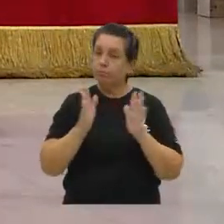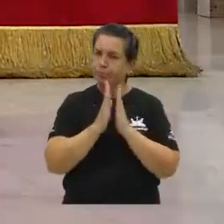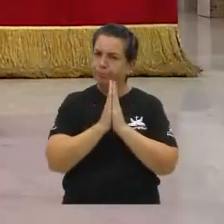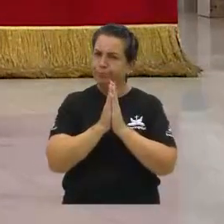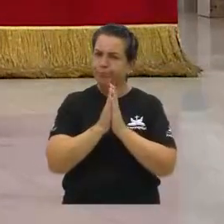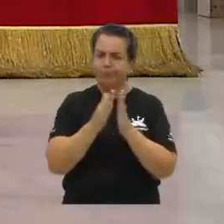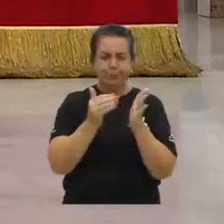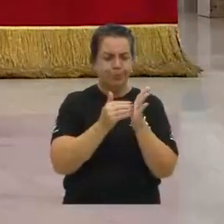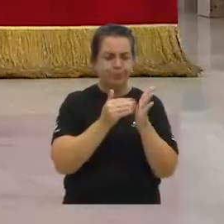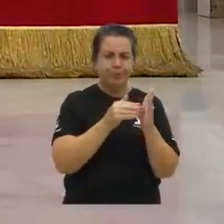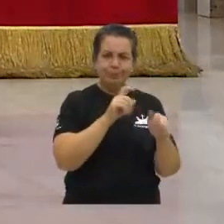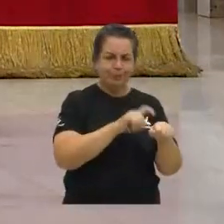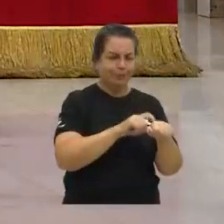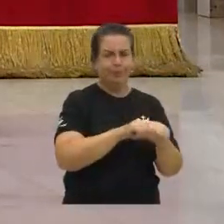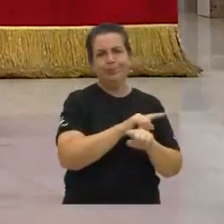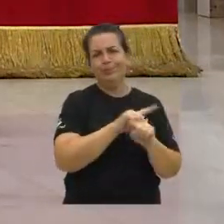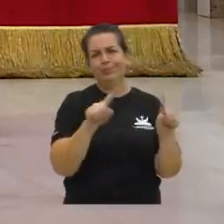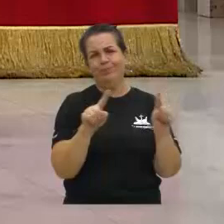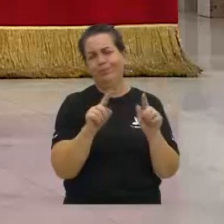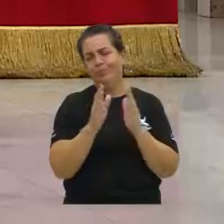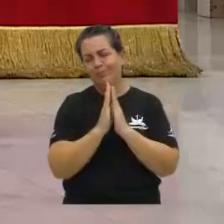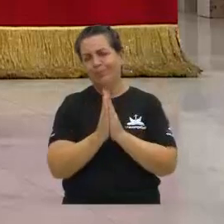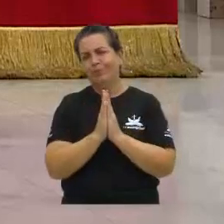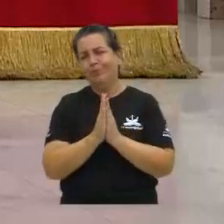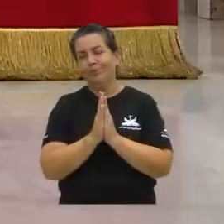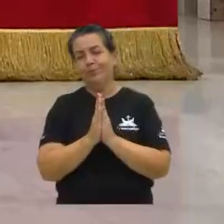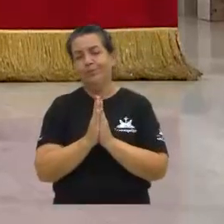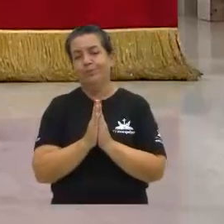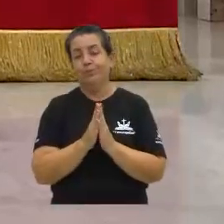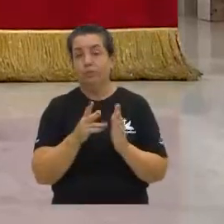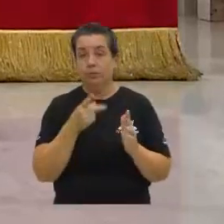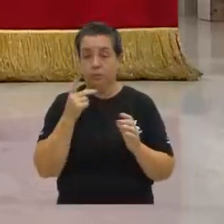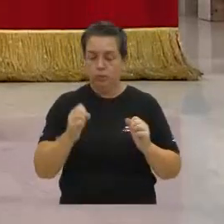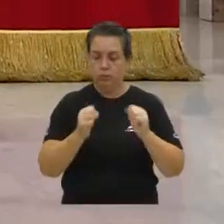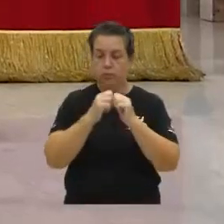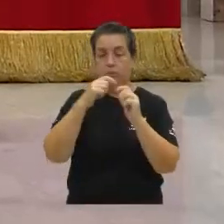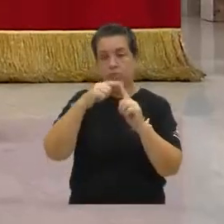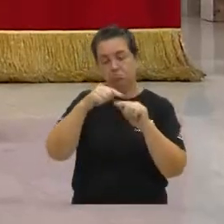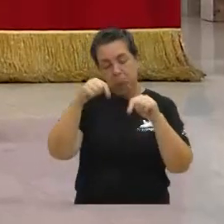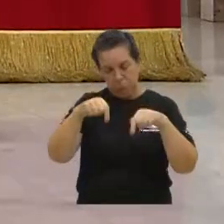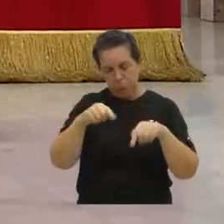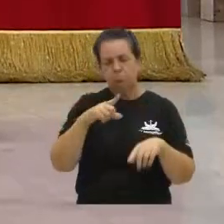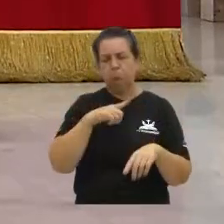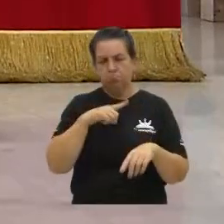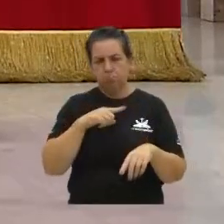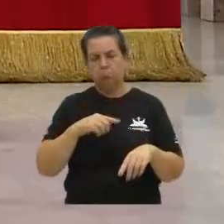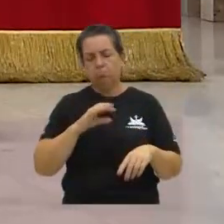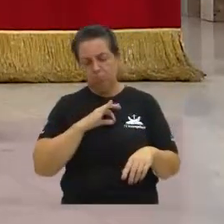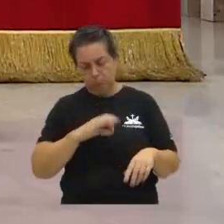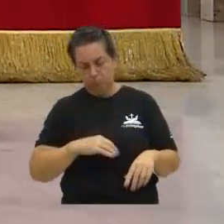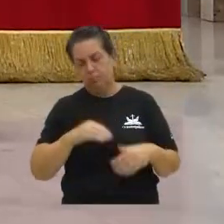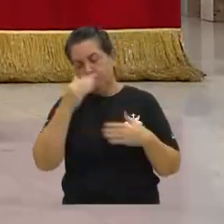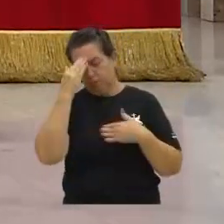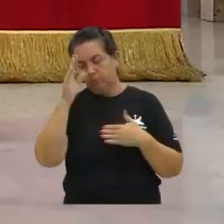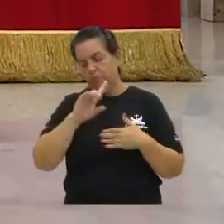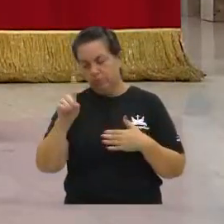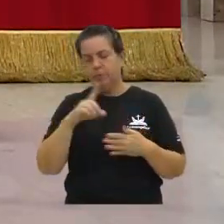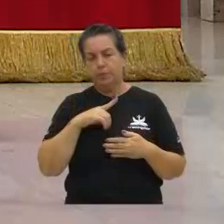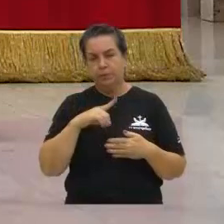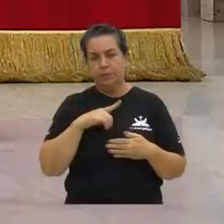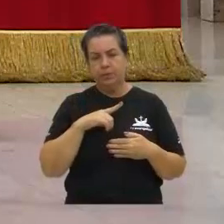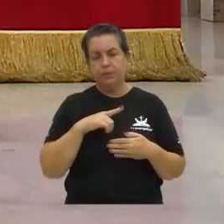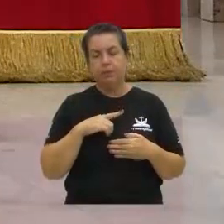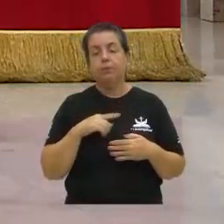para a última hora. Eu estou falando do santuário, e temos muitos atendimentos, graças a Deus